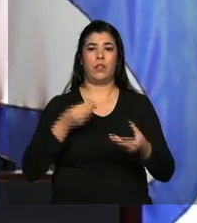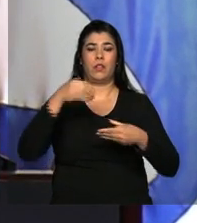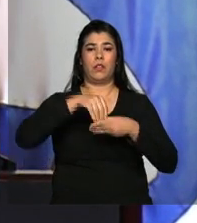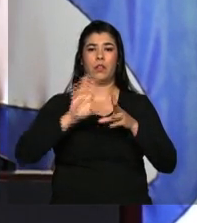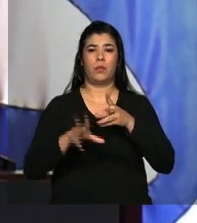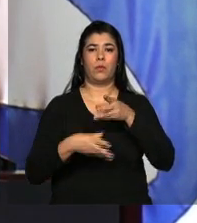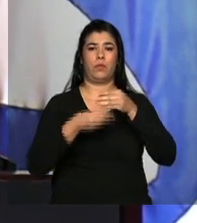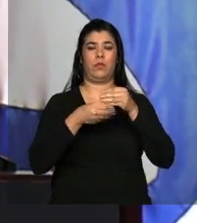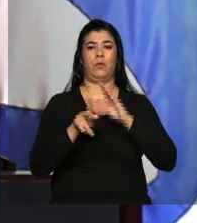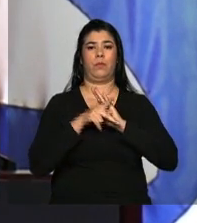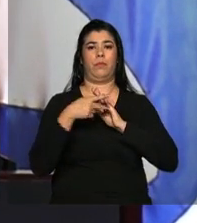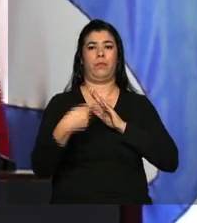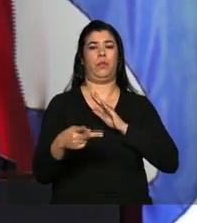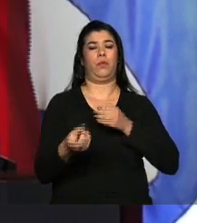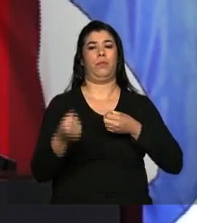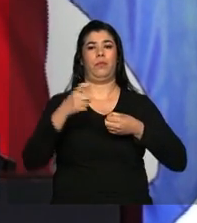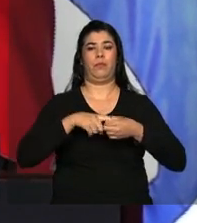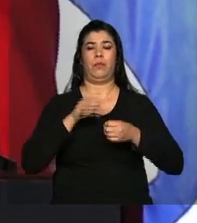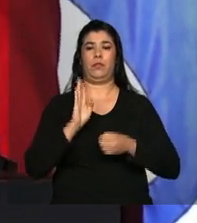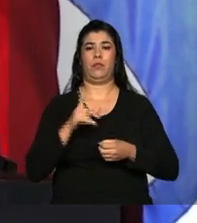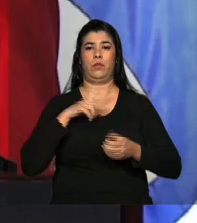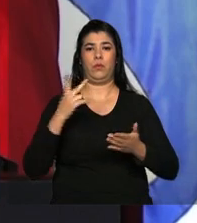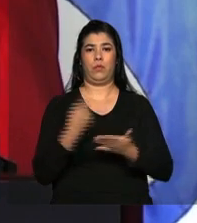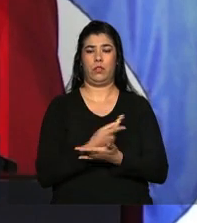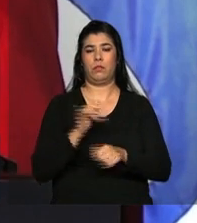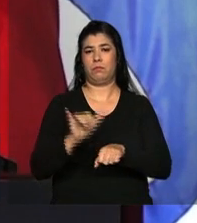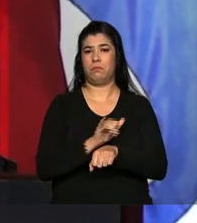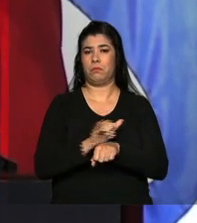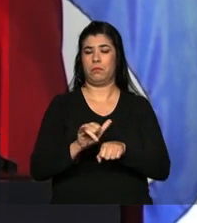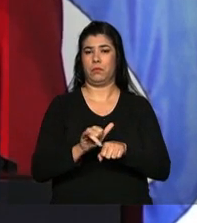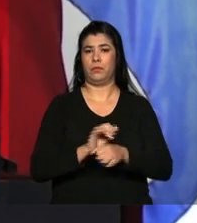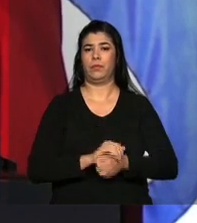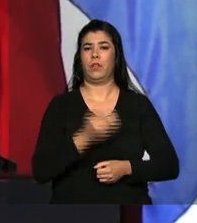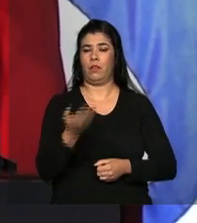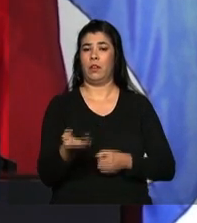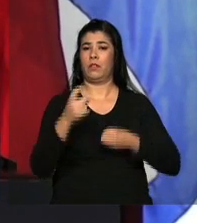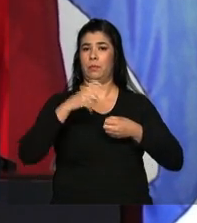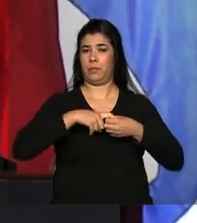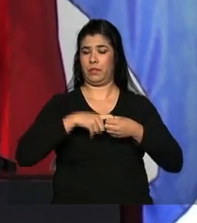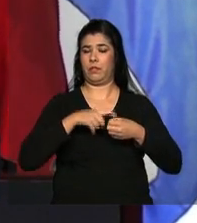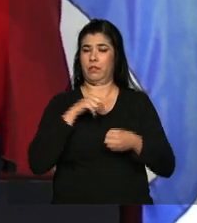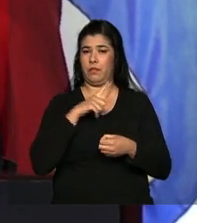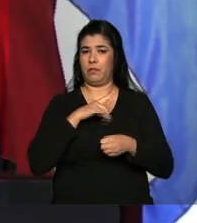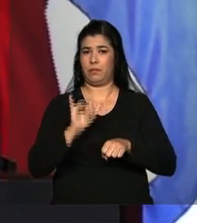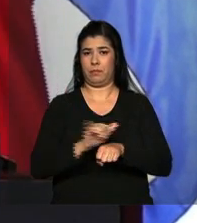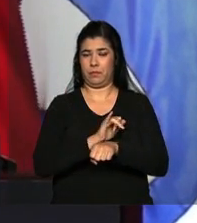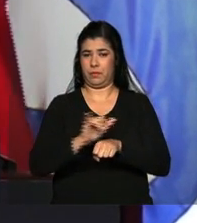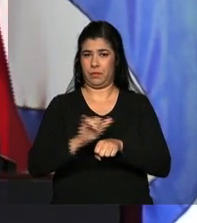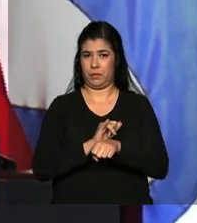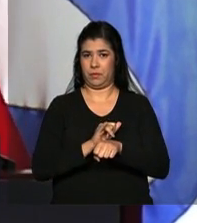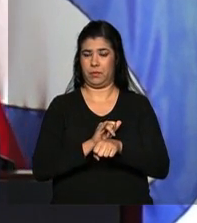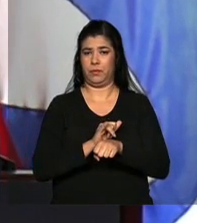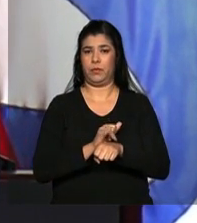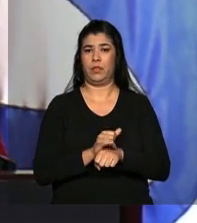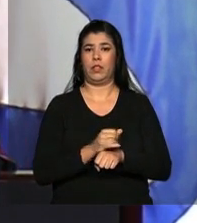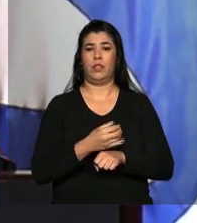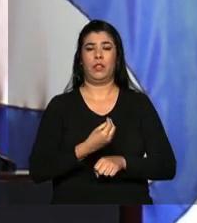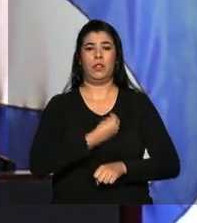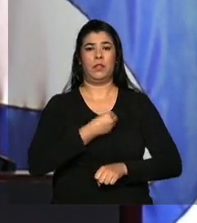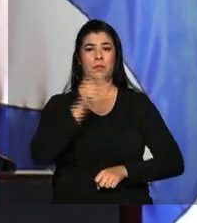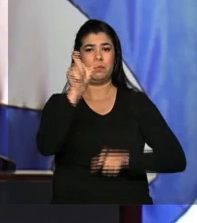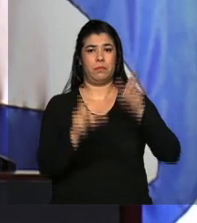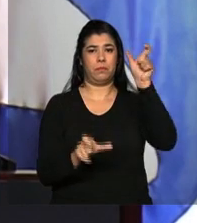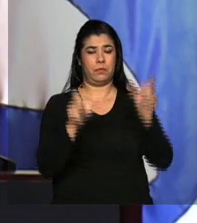integrante de nossa parceria estratégica. É uma parceria estratégica que tem, na presença